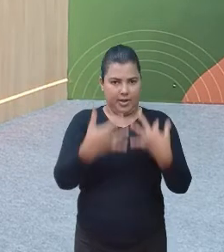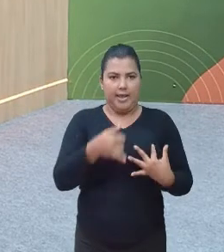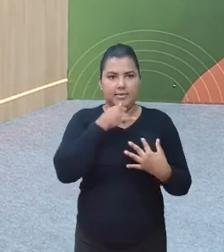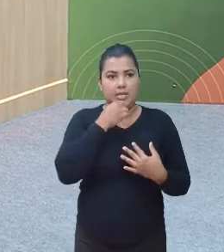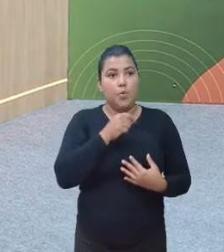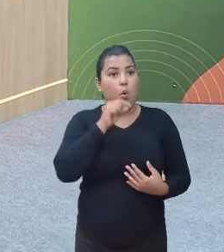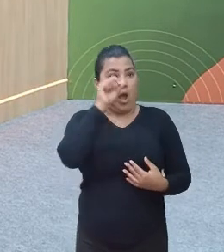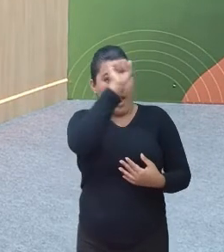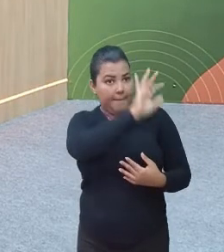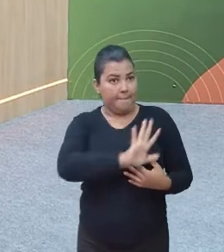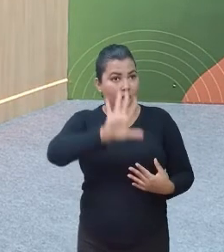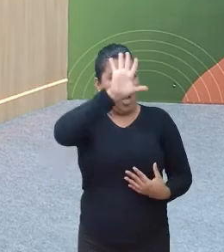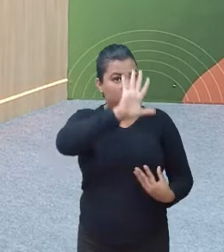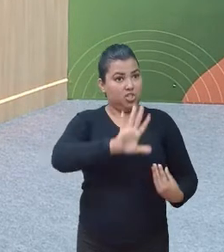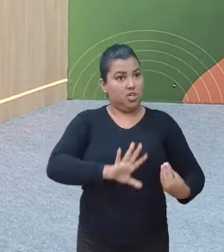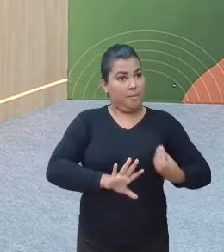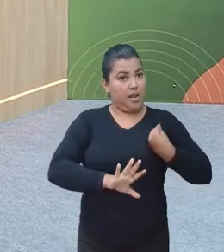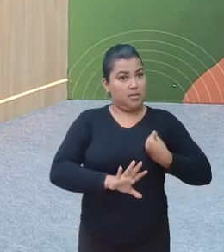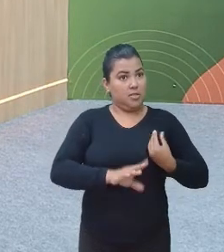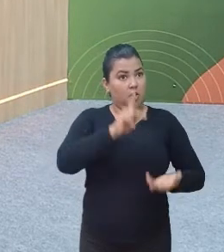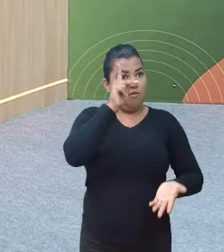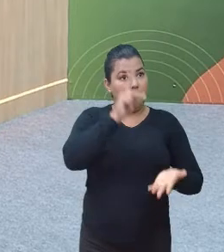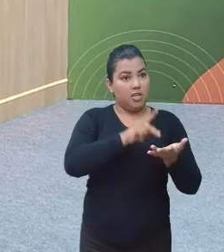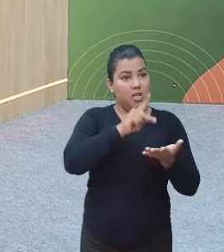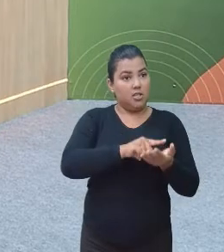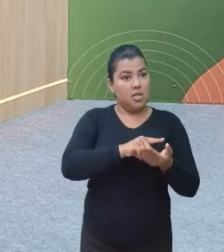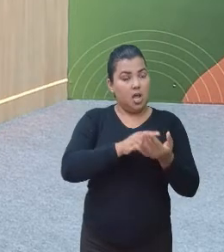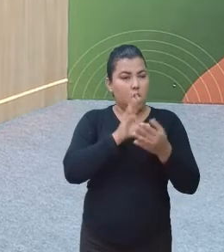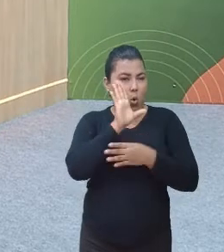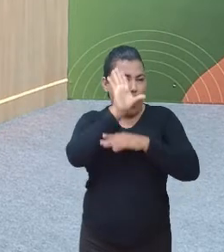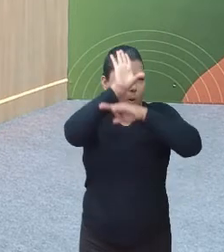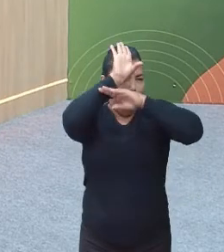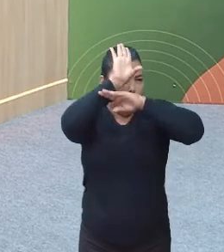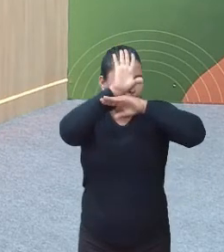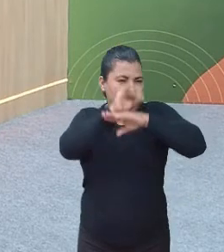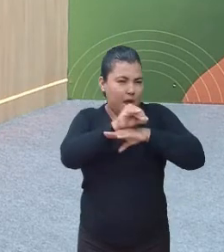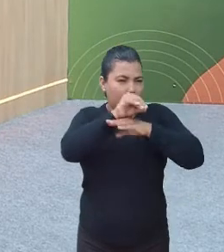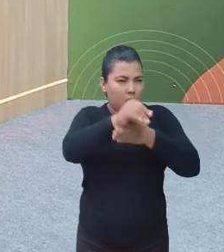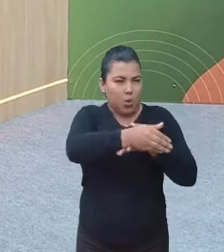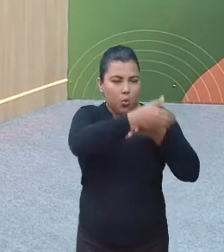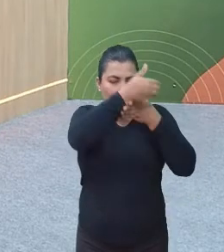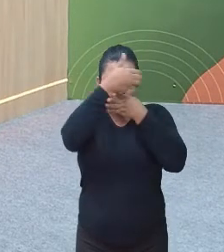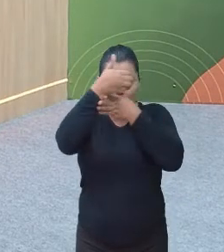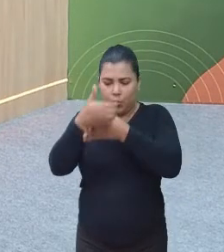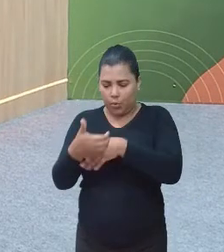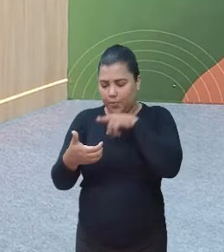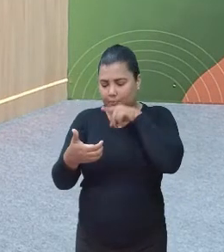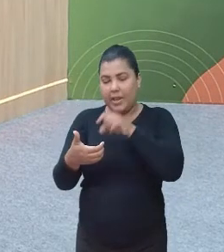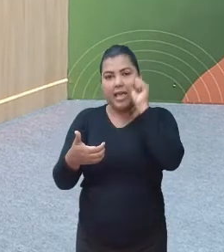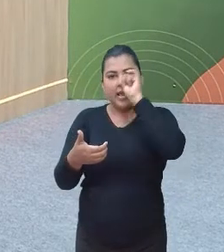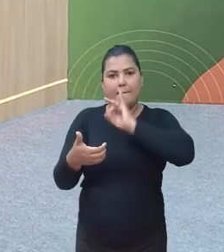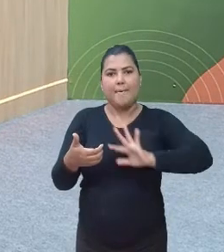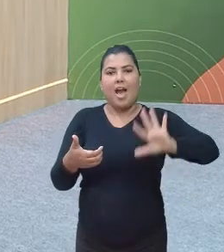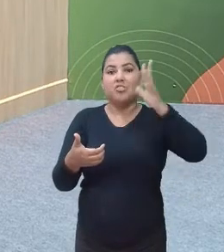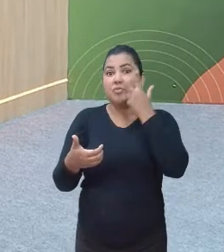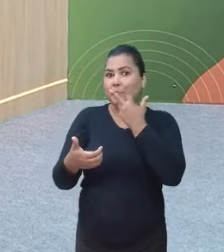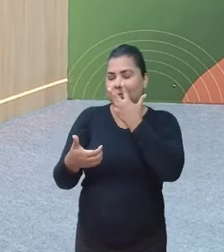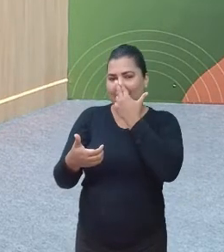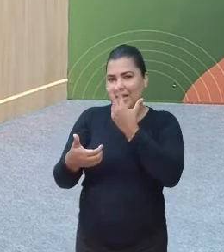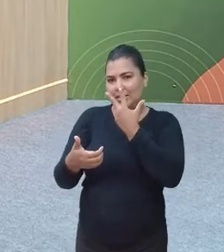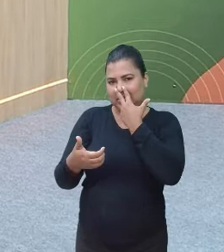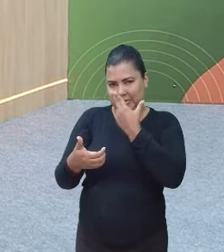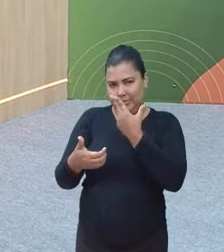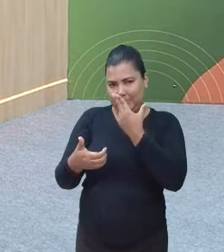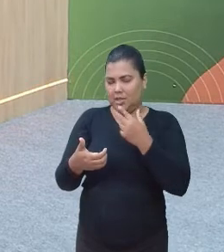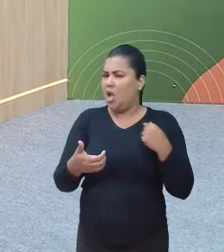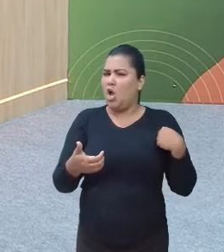real e transformam essa imagem em uma imagem semelhante que aparece no nosso celular, tá certo? A gente acaba não